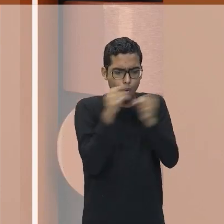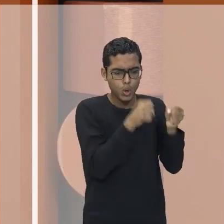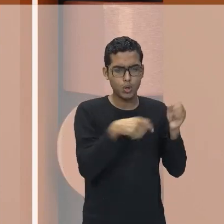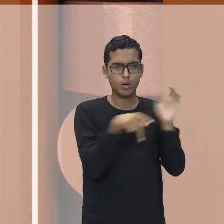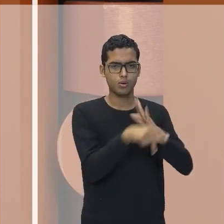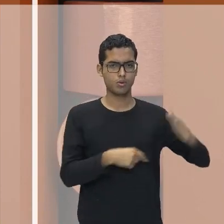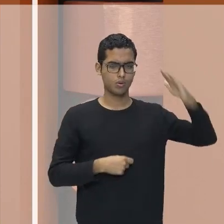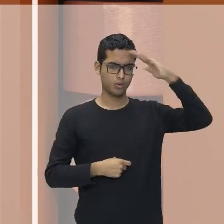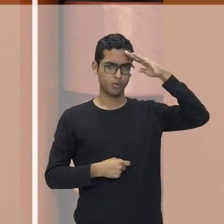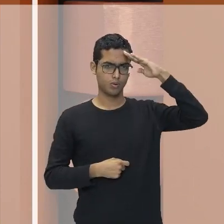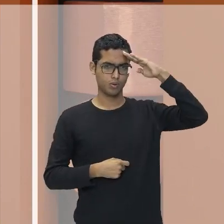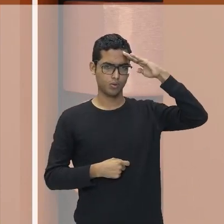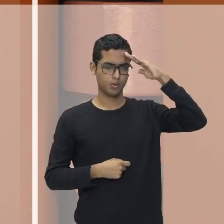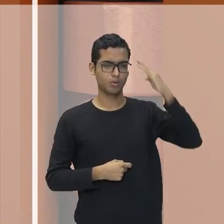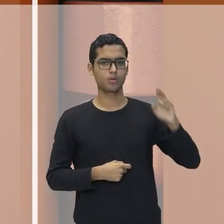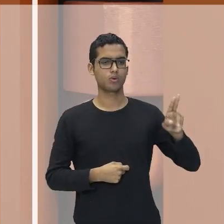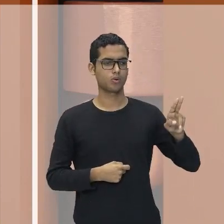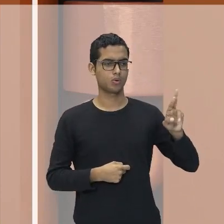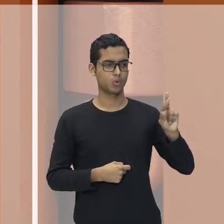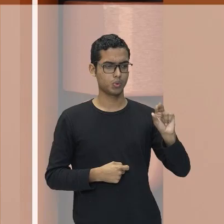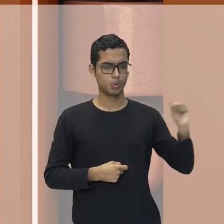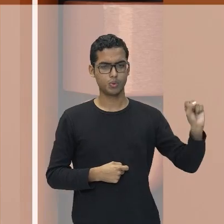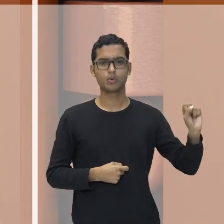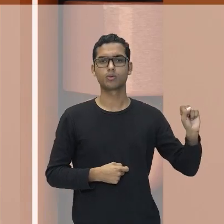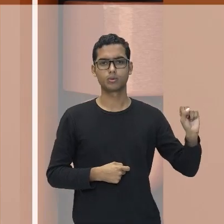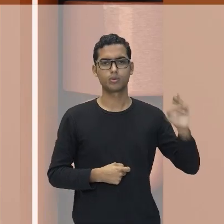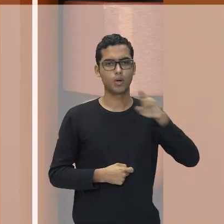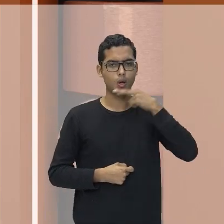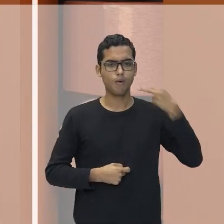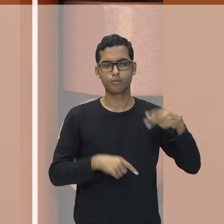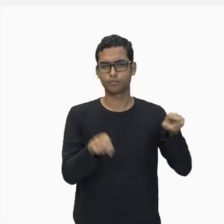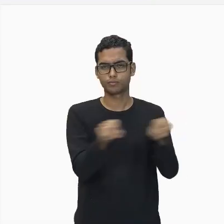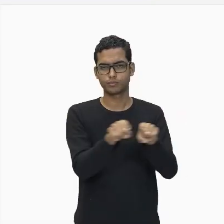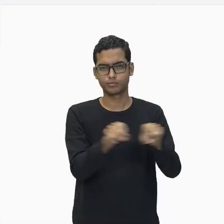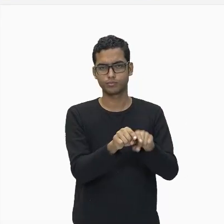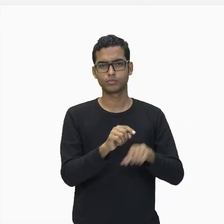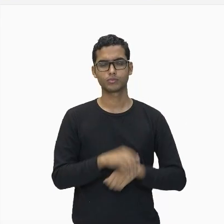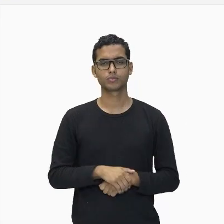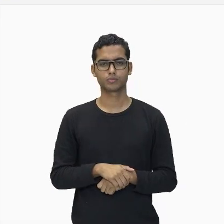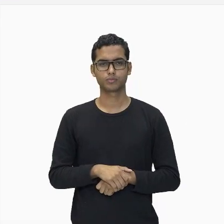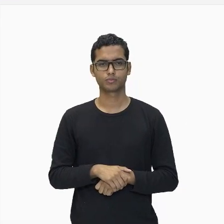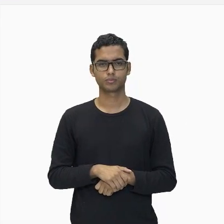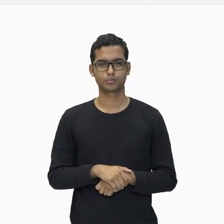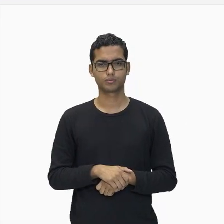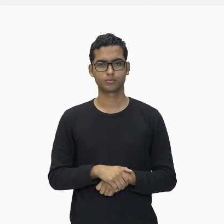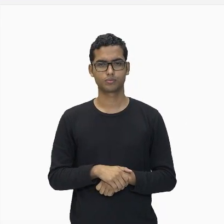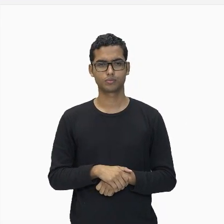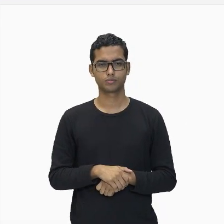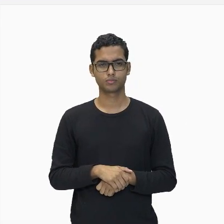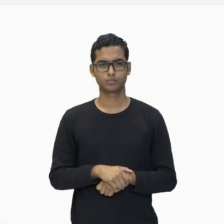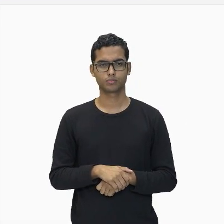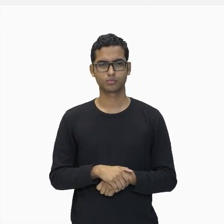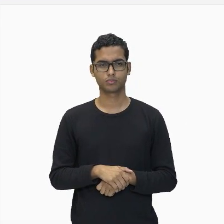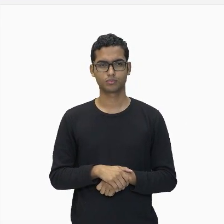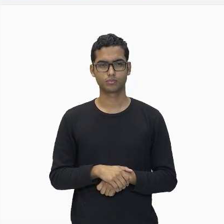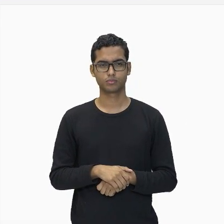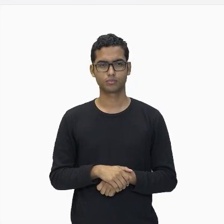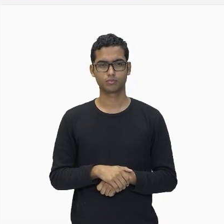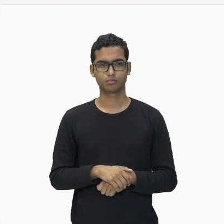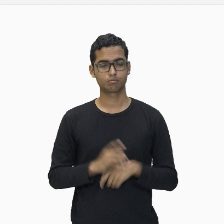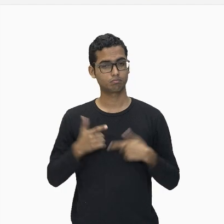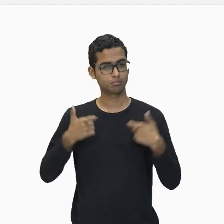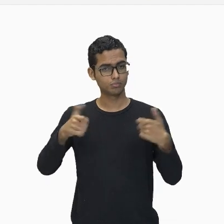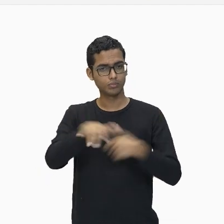Exército Vermelho da União Soviética na Segunda Guerra Mundial. Vamos ao texto. Vamos lá, galera. Batalhas no